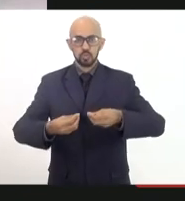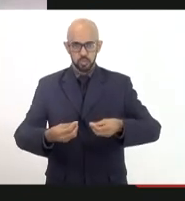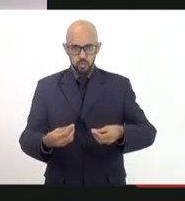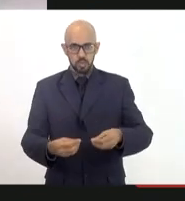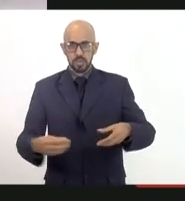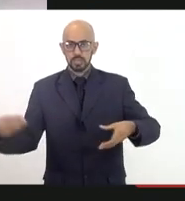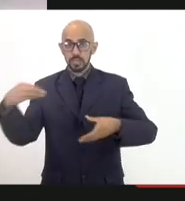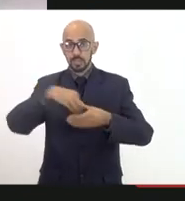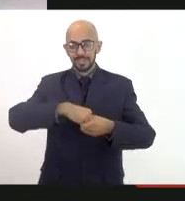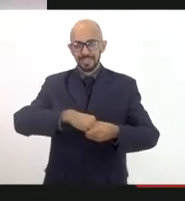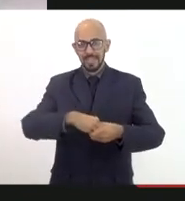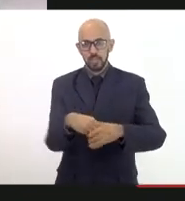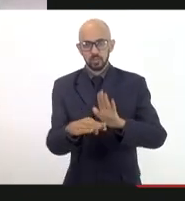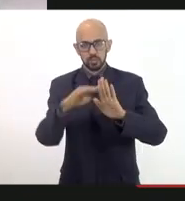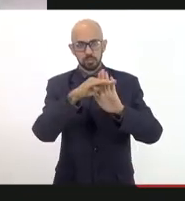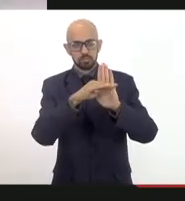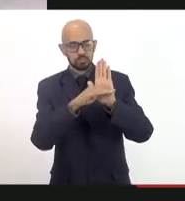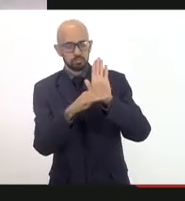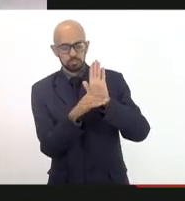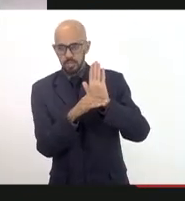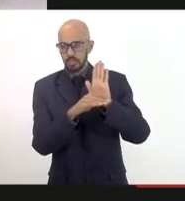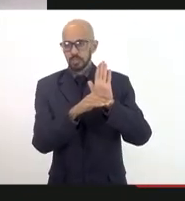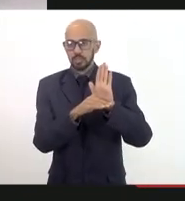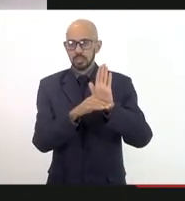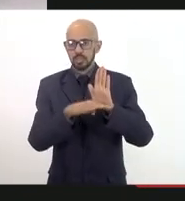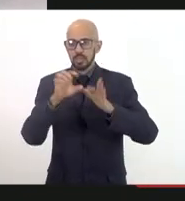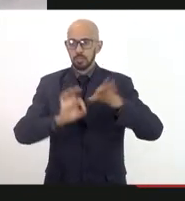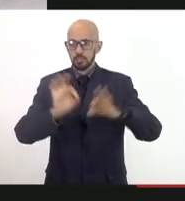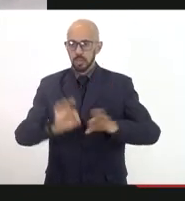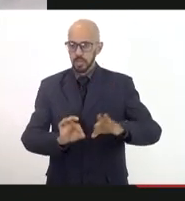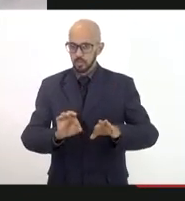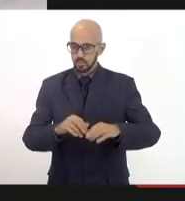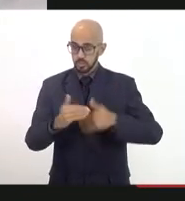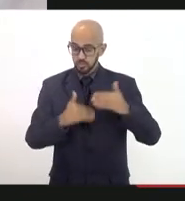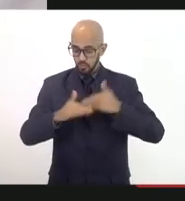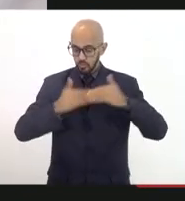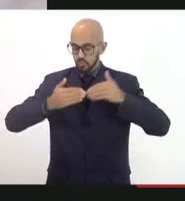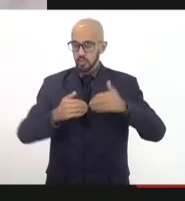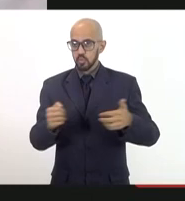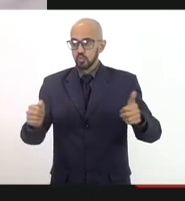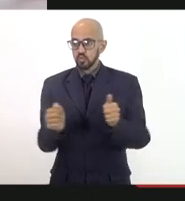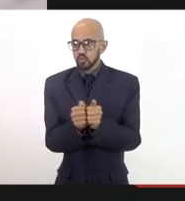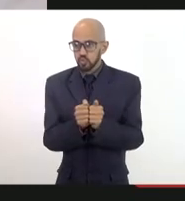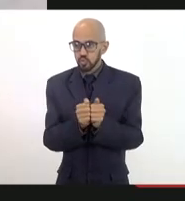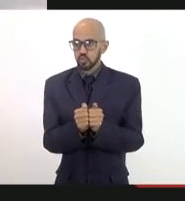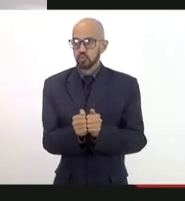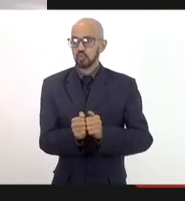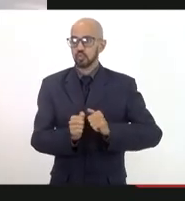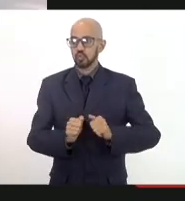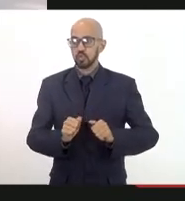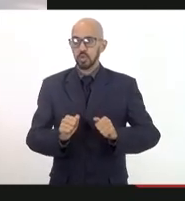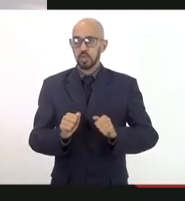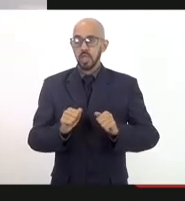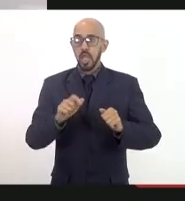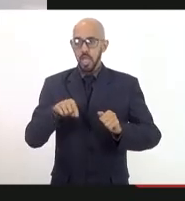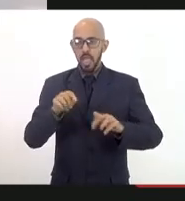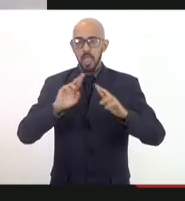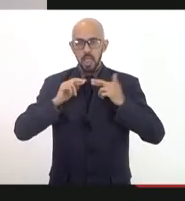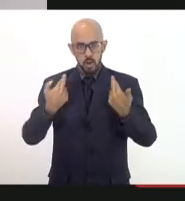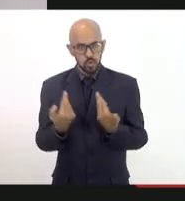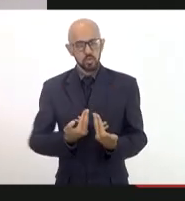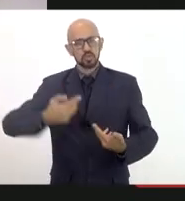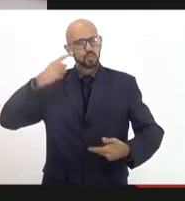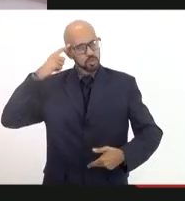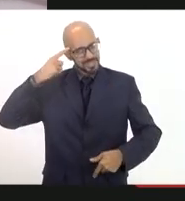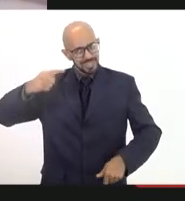dentro da matriz lógica, que é o plano que está sendo desenvolvido junto, né? São reuniões praticamente semanais